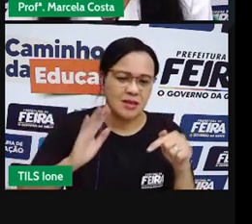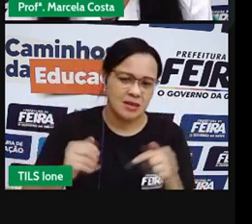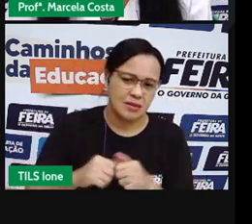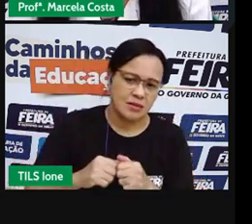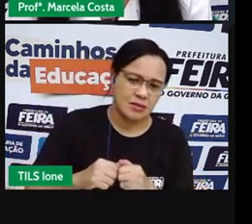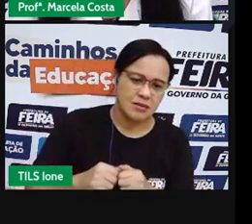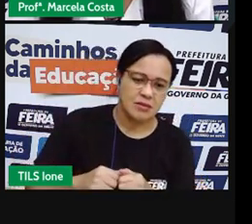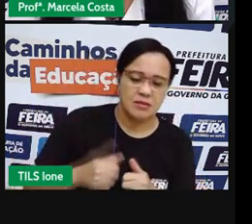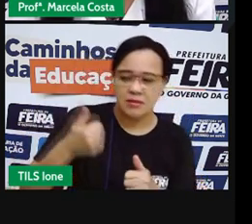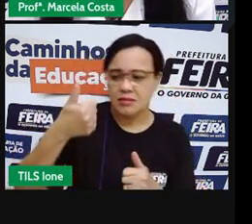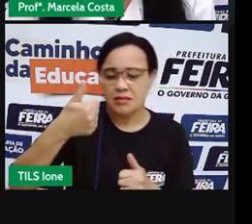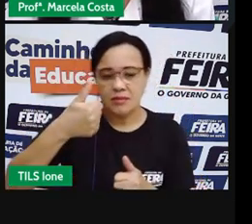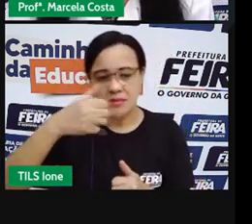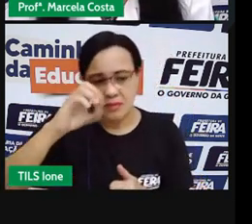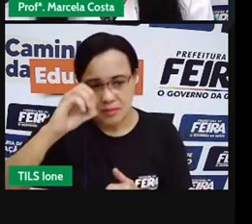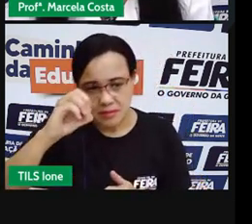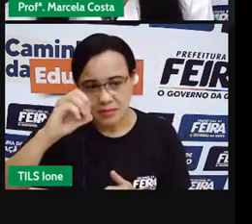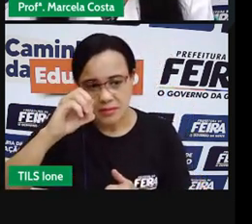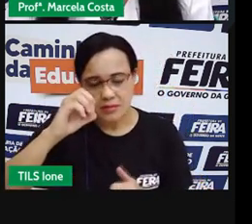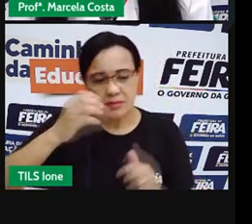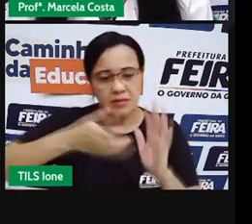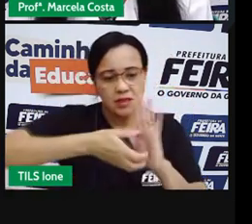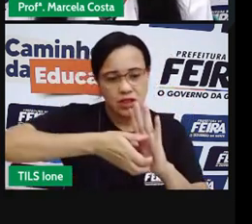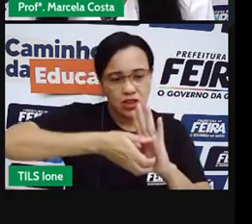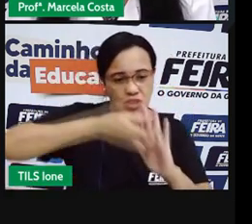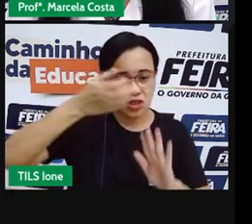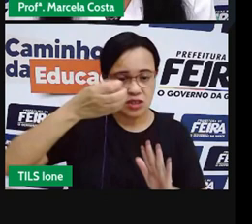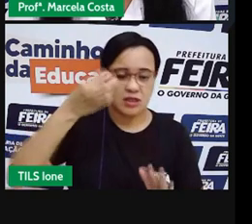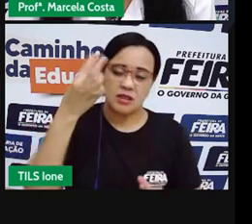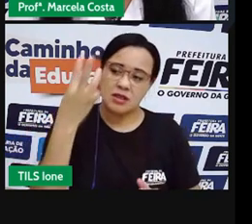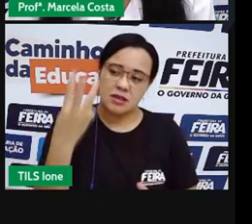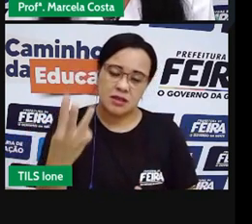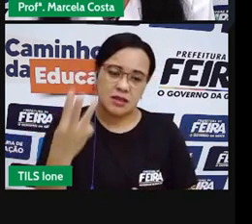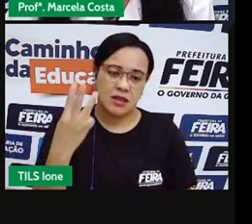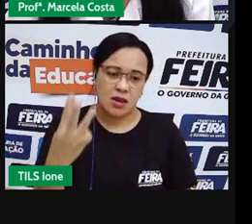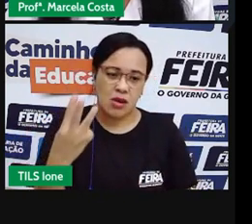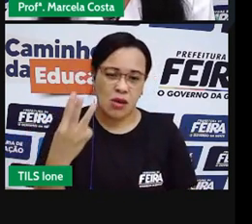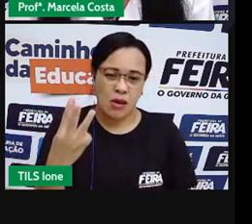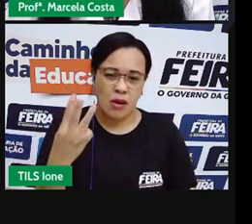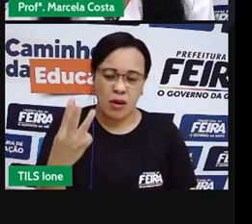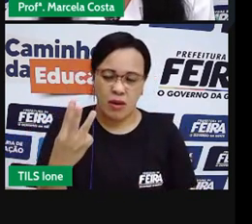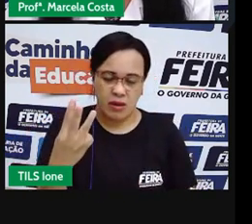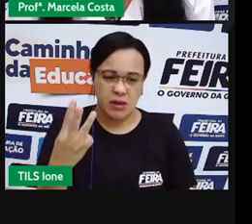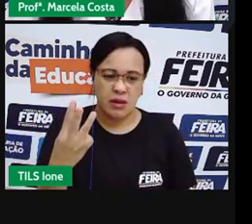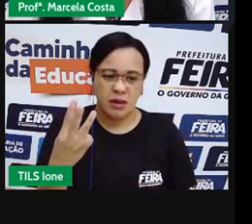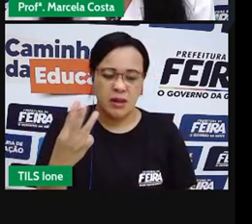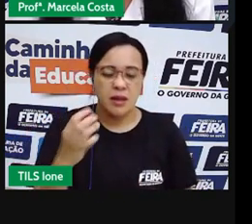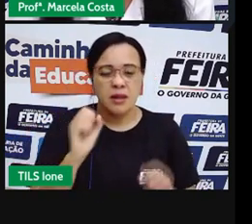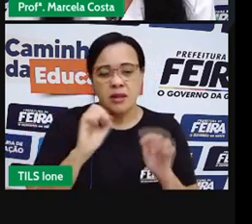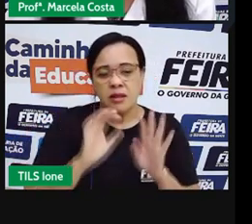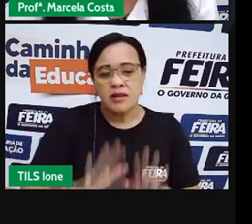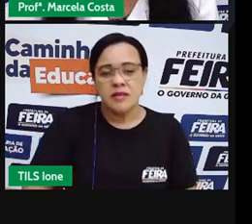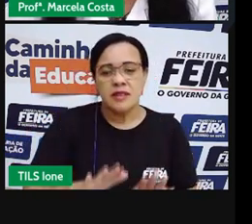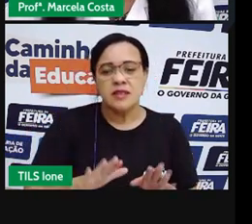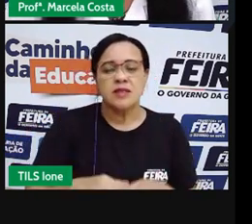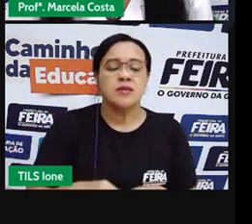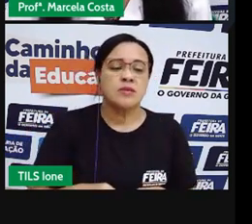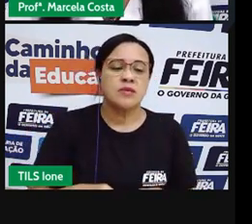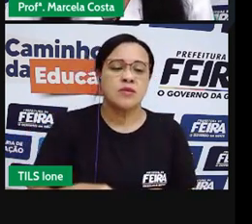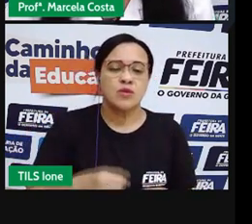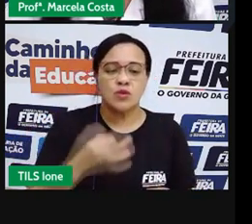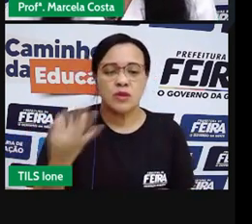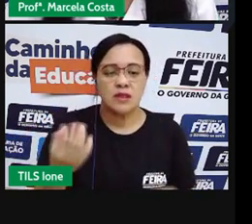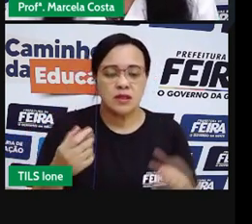10 ovos foram retirados 3 ficou